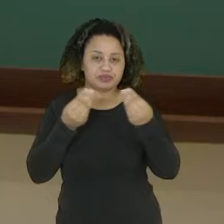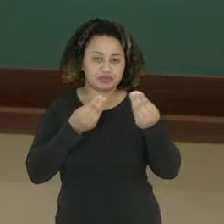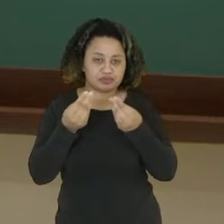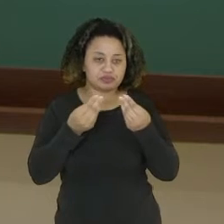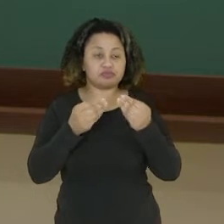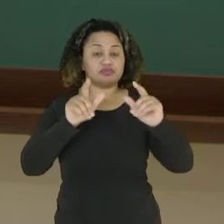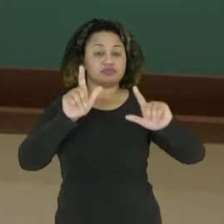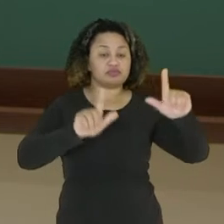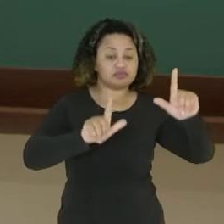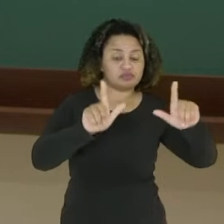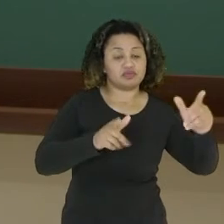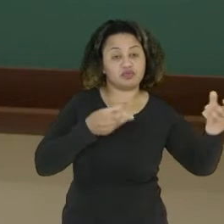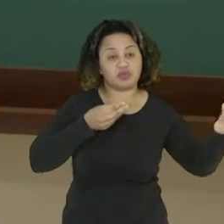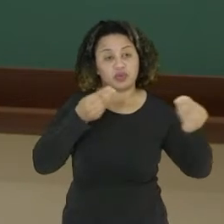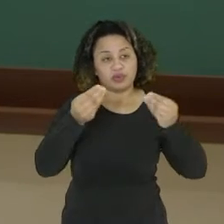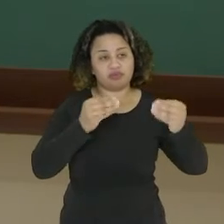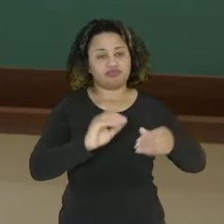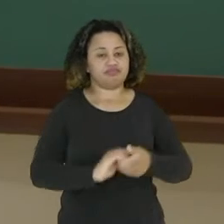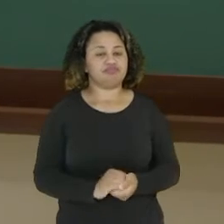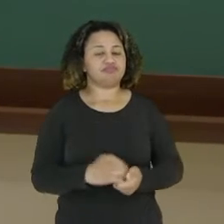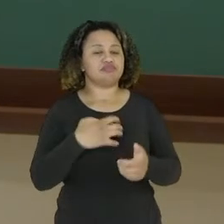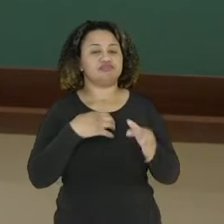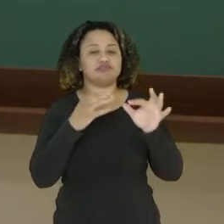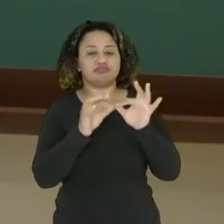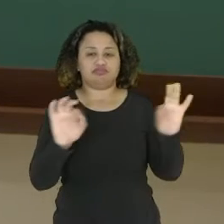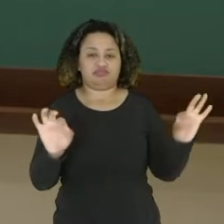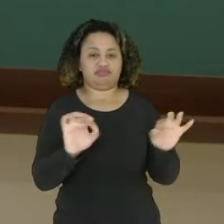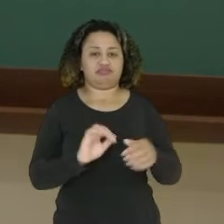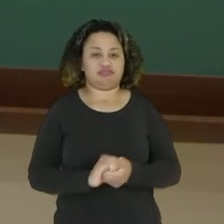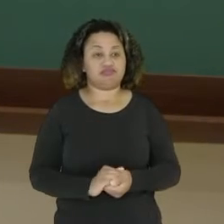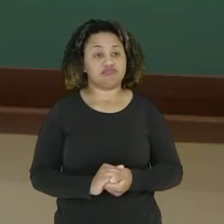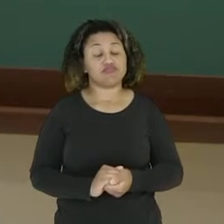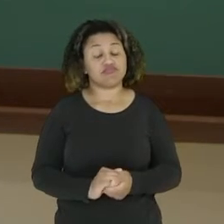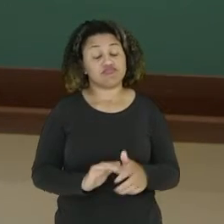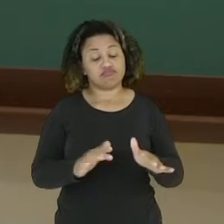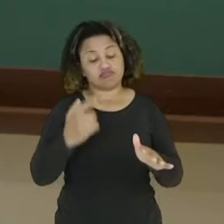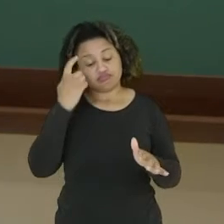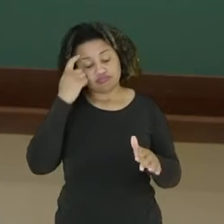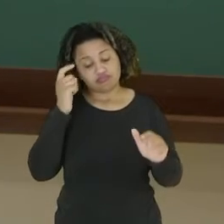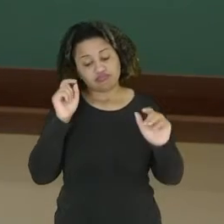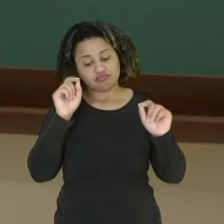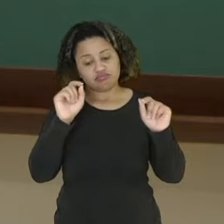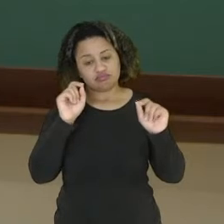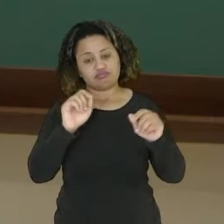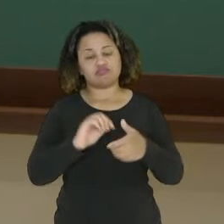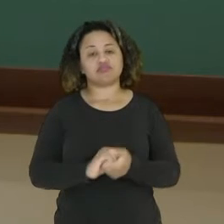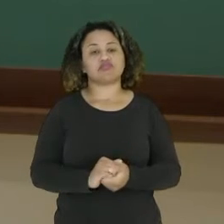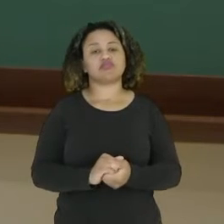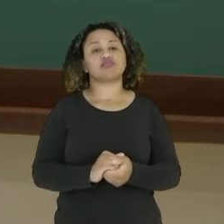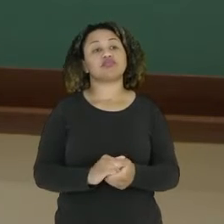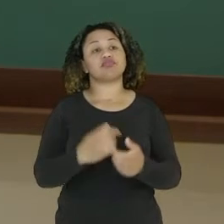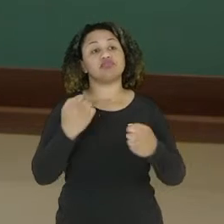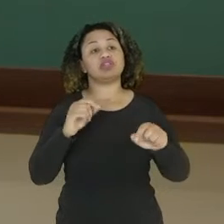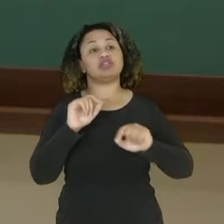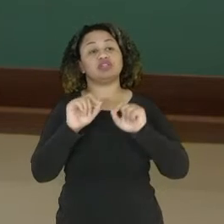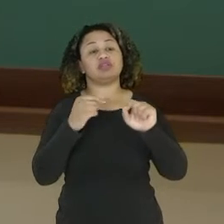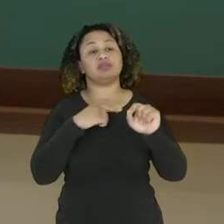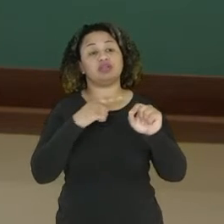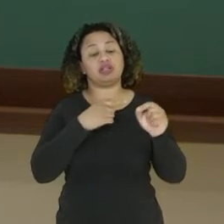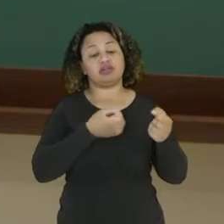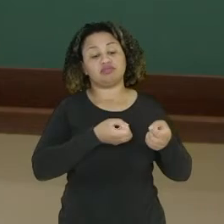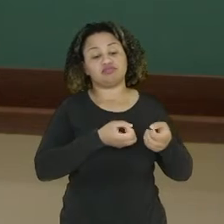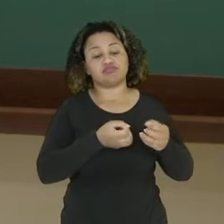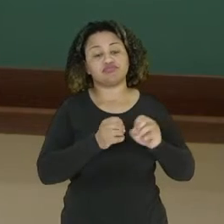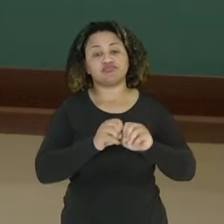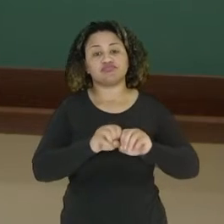uma TV? Bem simples. Imagine você o seguinte, eu tenho sempre que ter um emissor, tá?